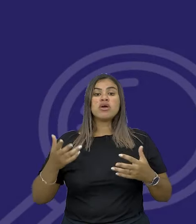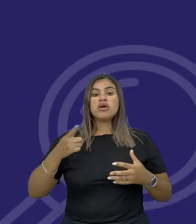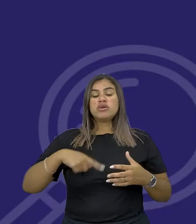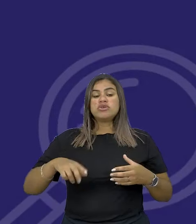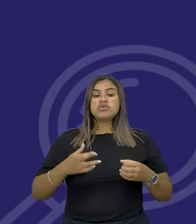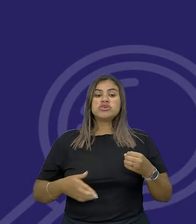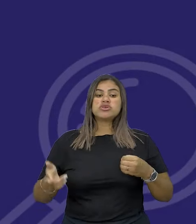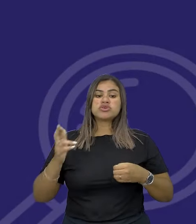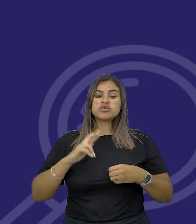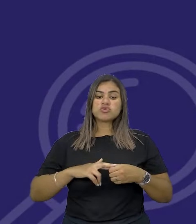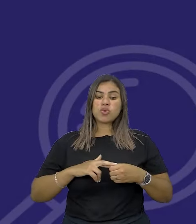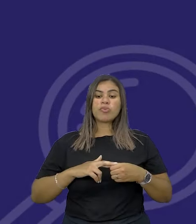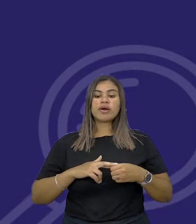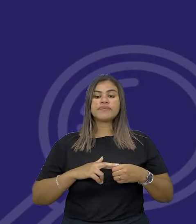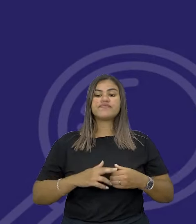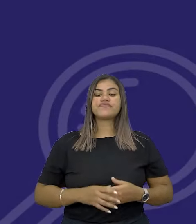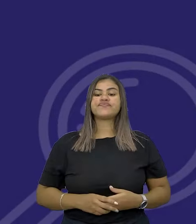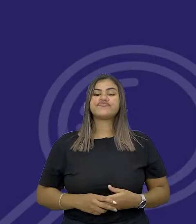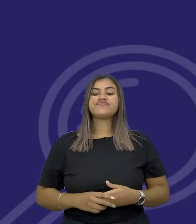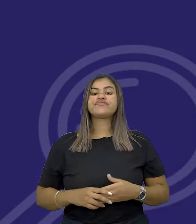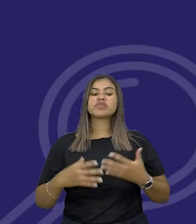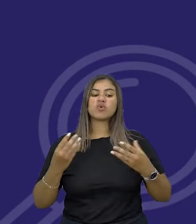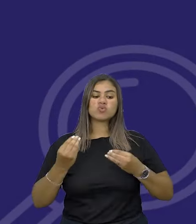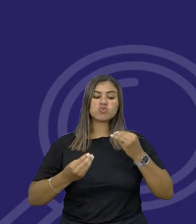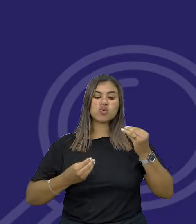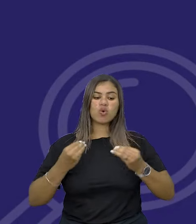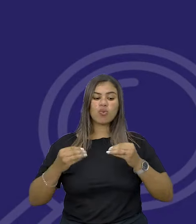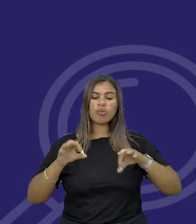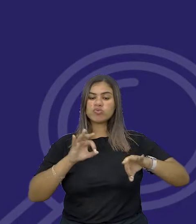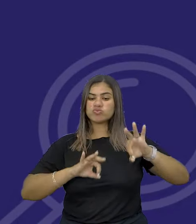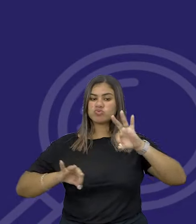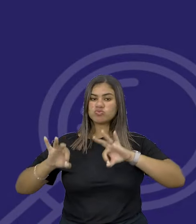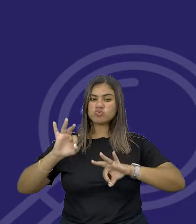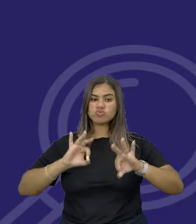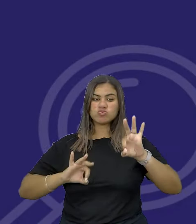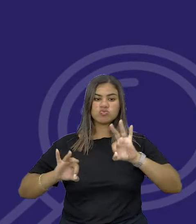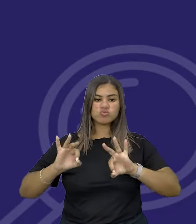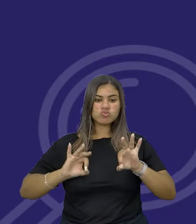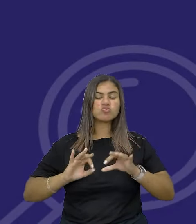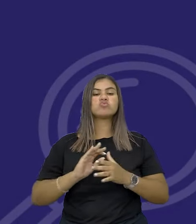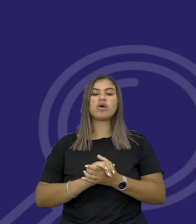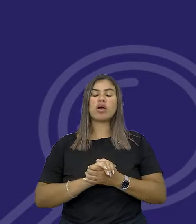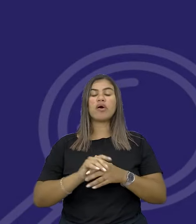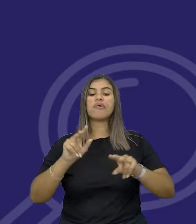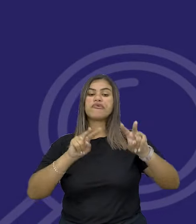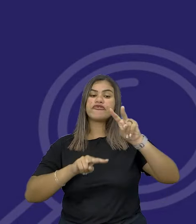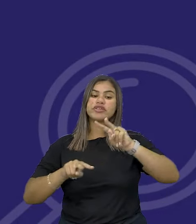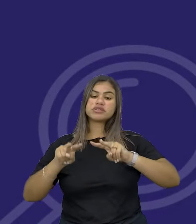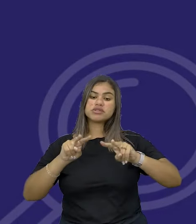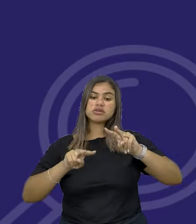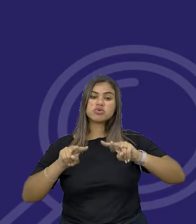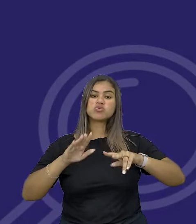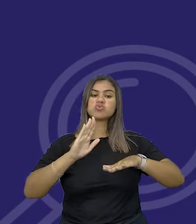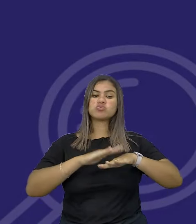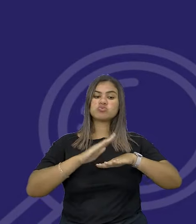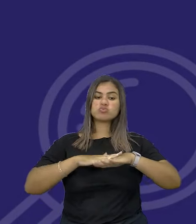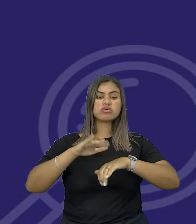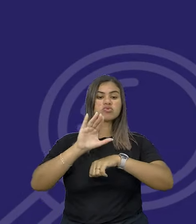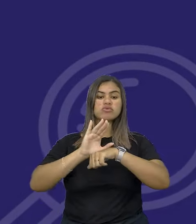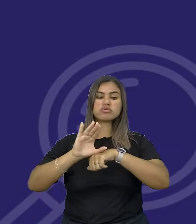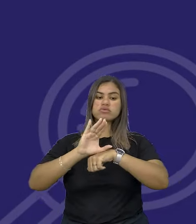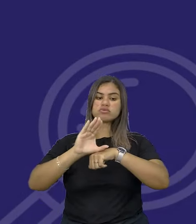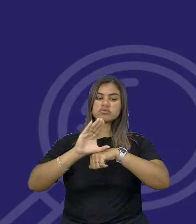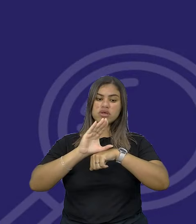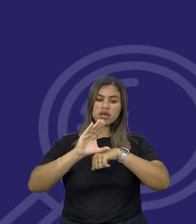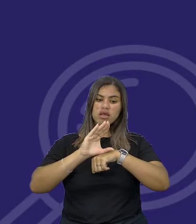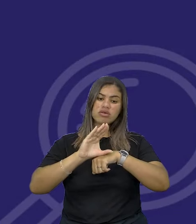algumas coisinhas. O que nós fazemos? A preparação do problema. Nós selecionamos um problema visando a construção de um novo conceito, princípio